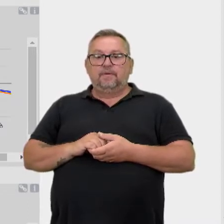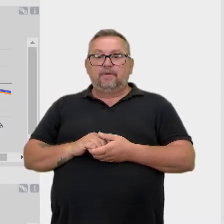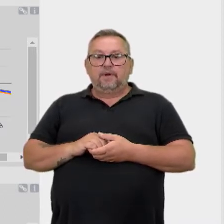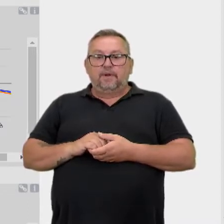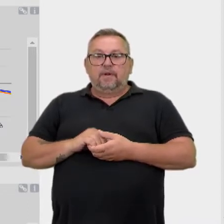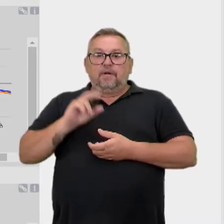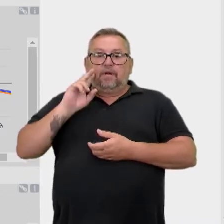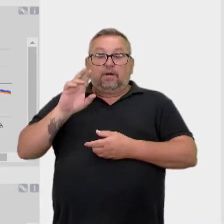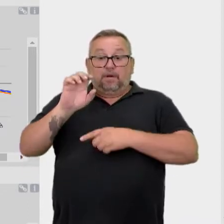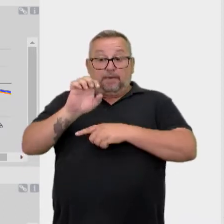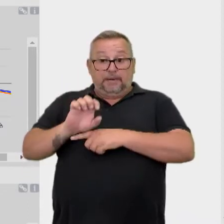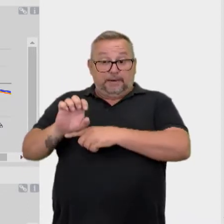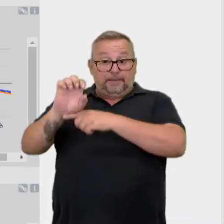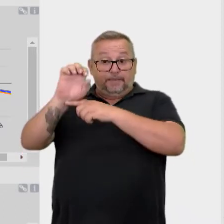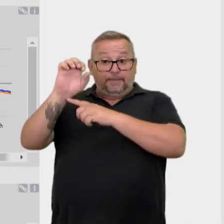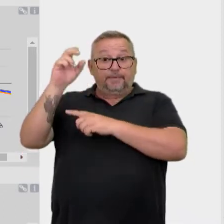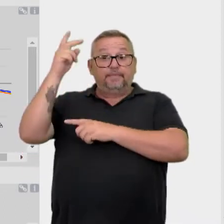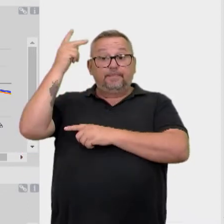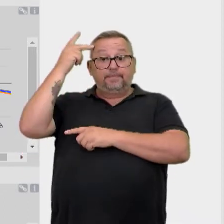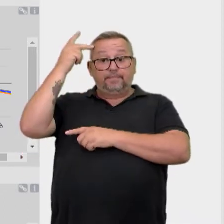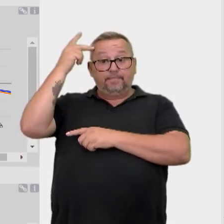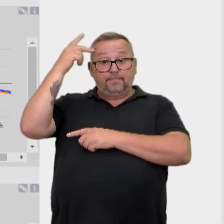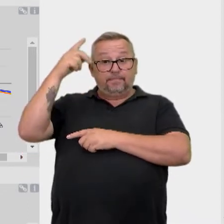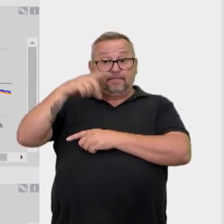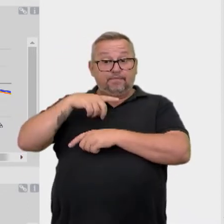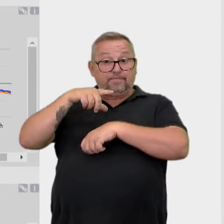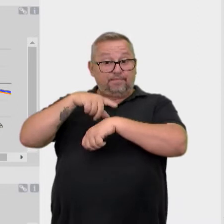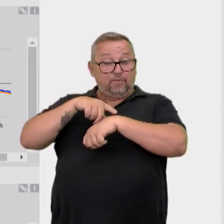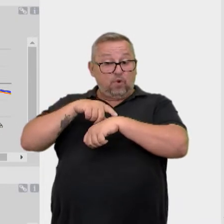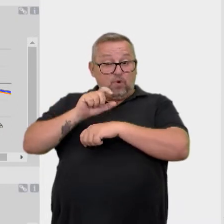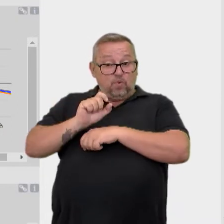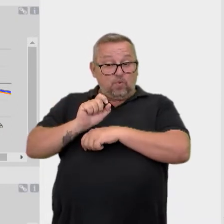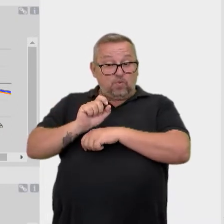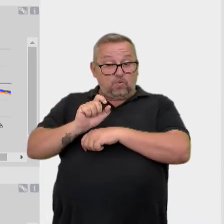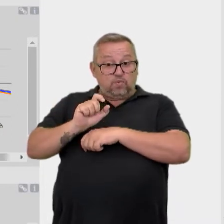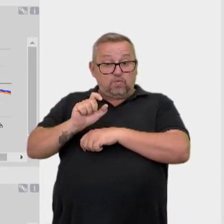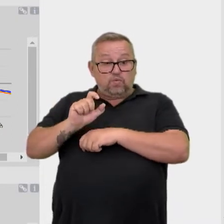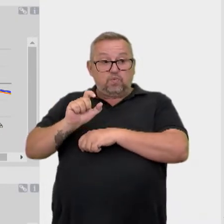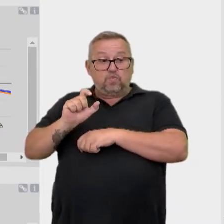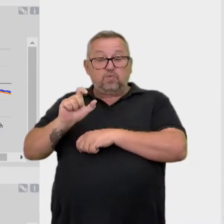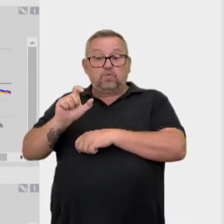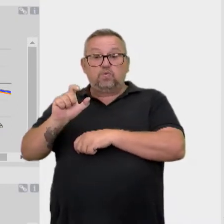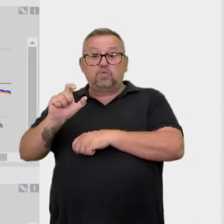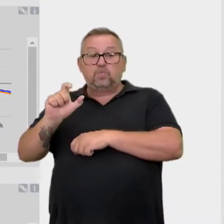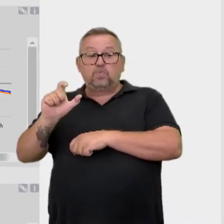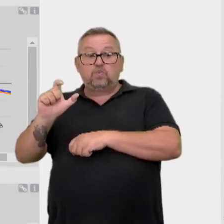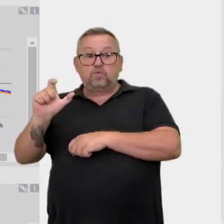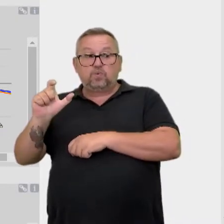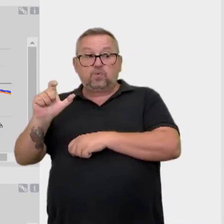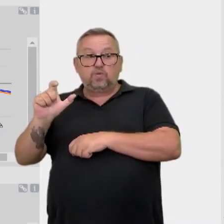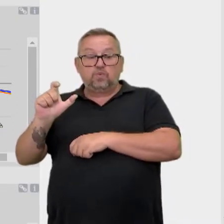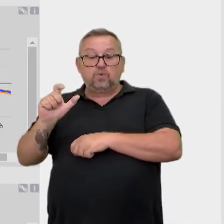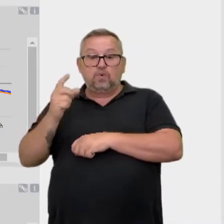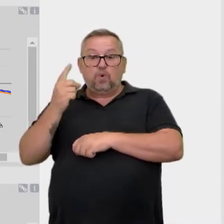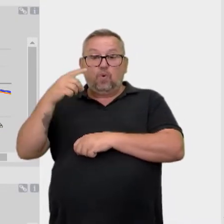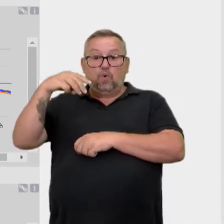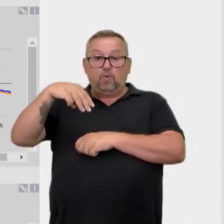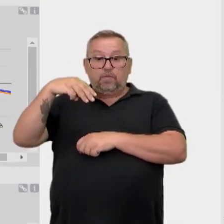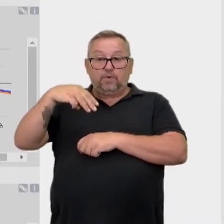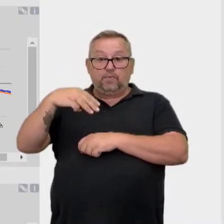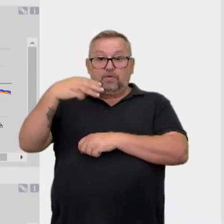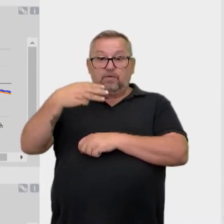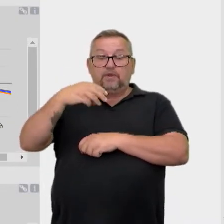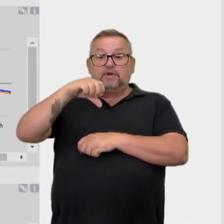que o estado de São Paulo, ele tem um tempo de aumento, um tempo médio para aumento da população de 1 minuto e